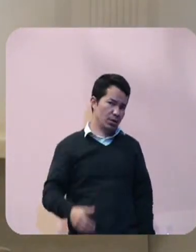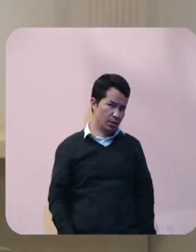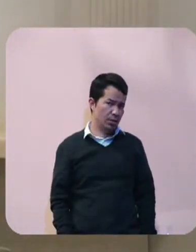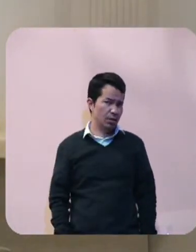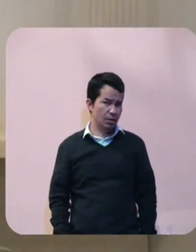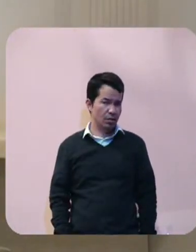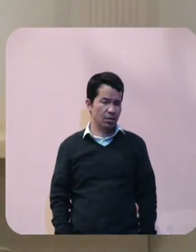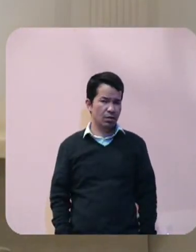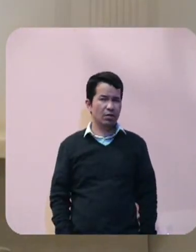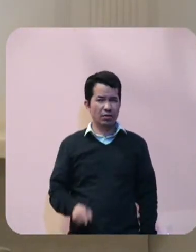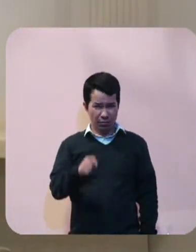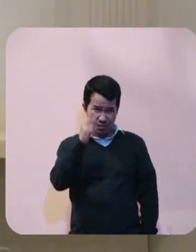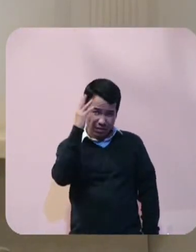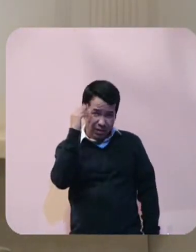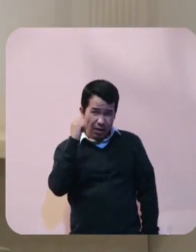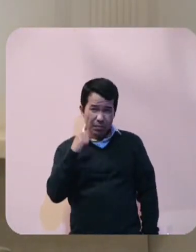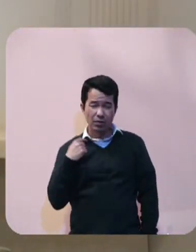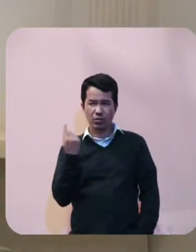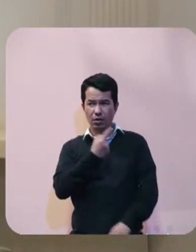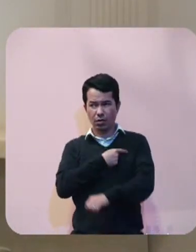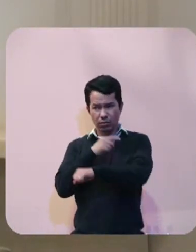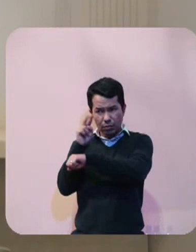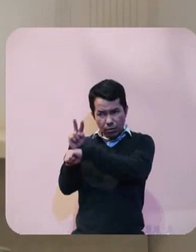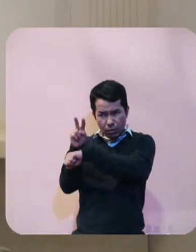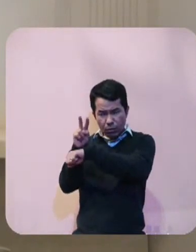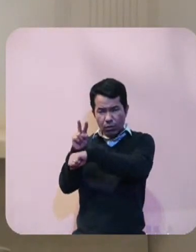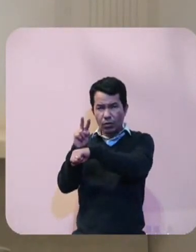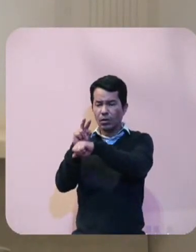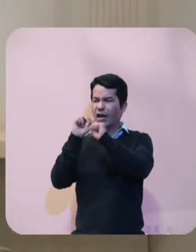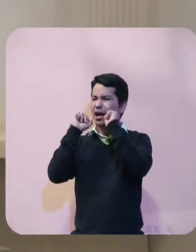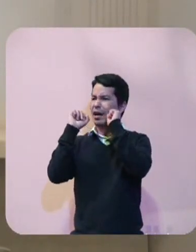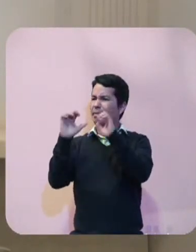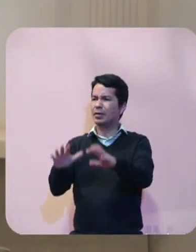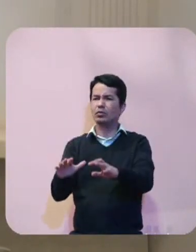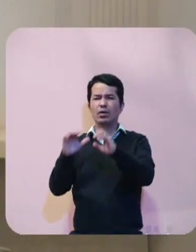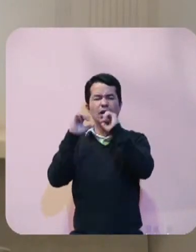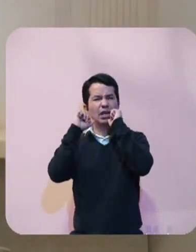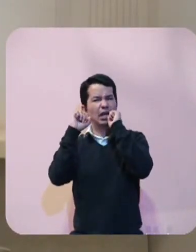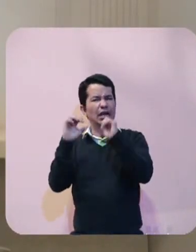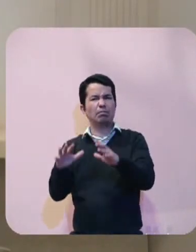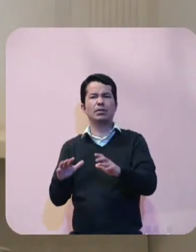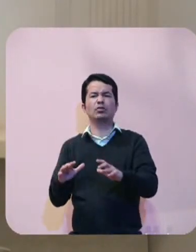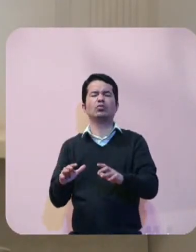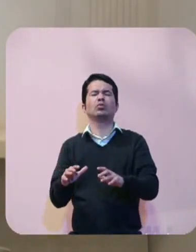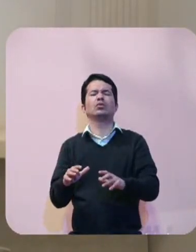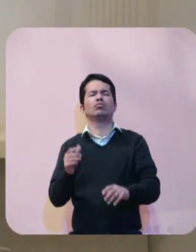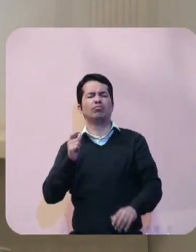sabe, essas palavras vão continuar ecoando e continuarão sendo